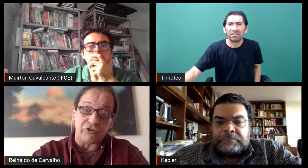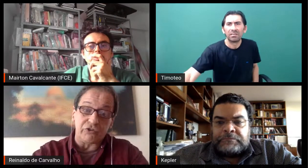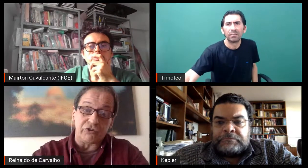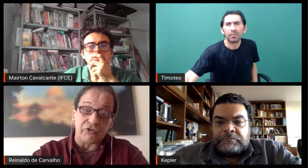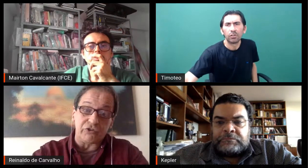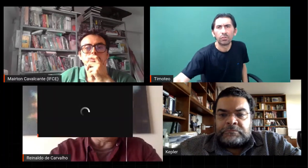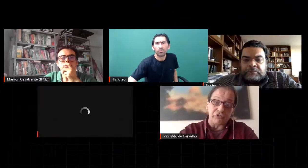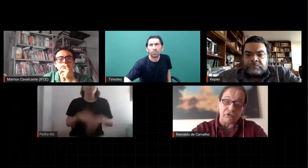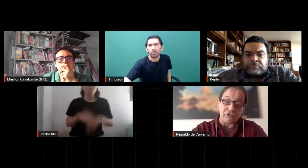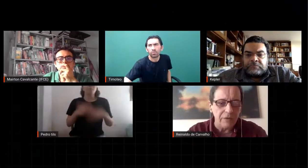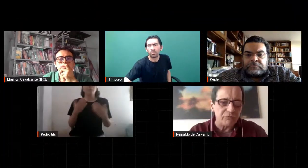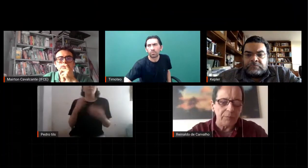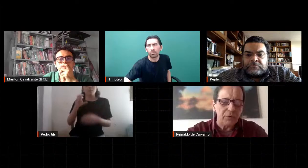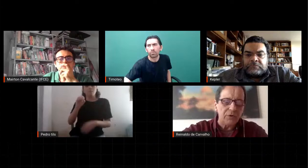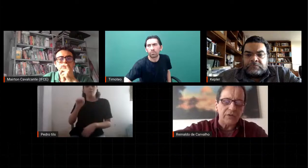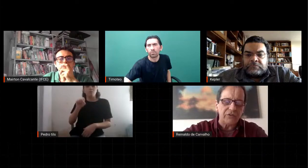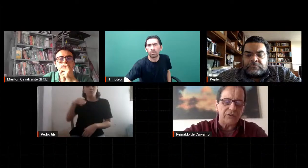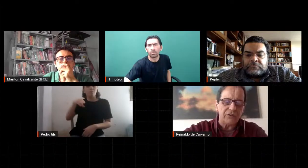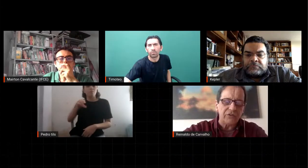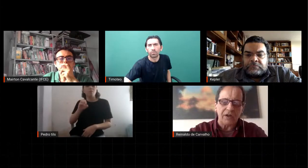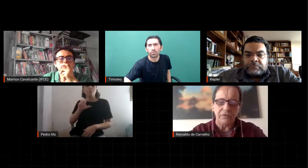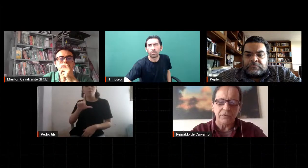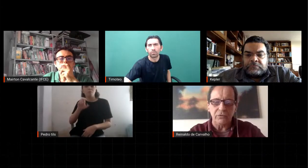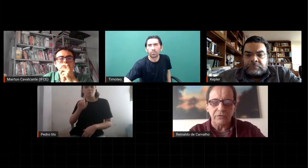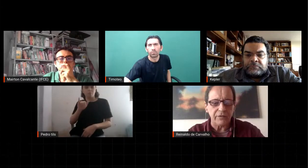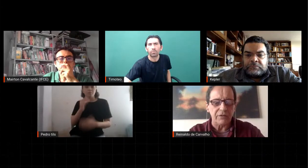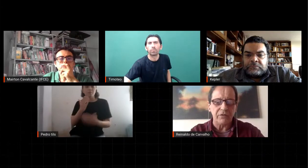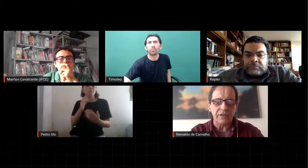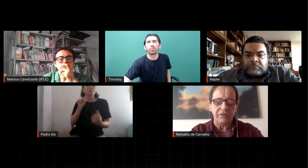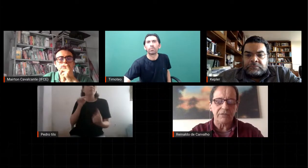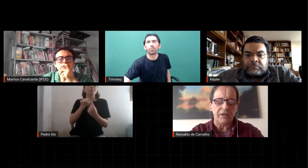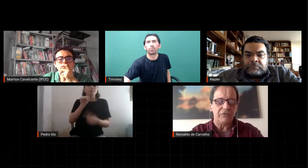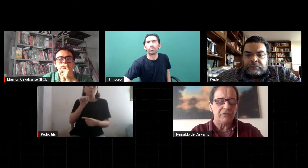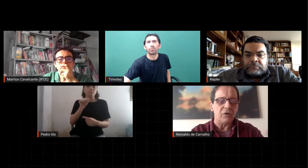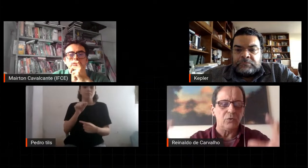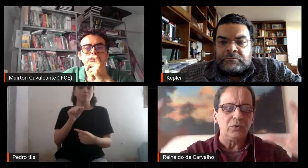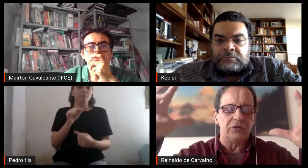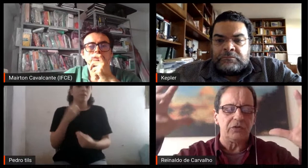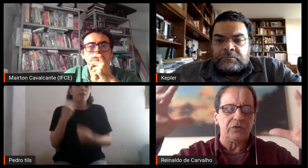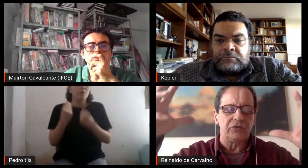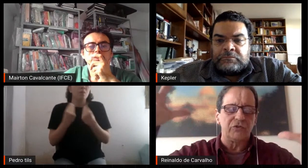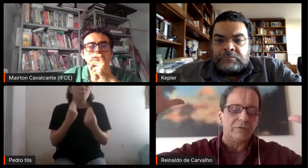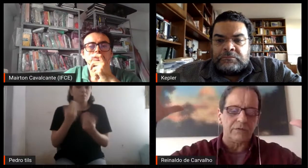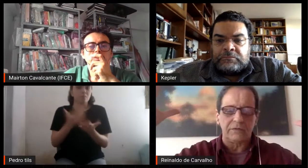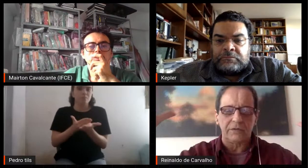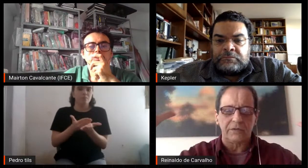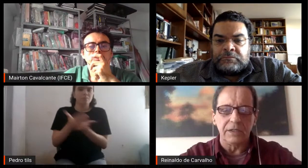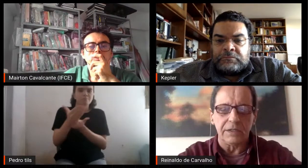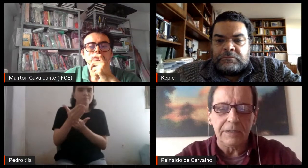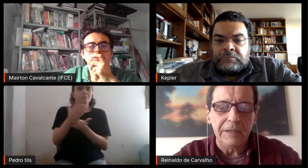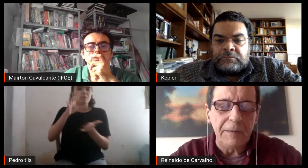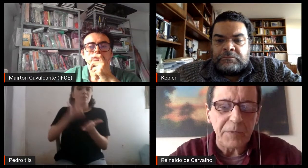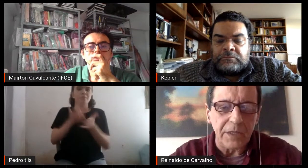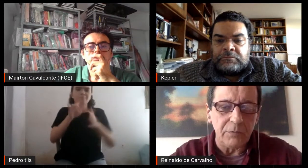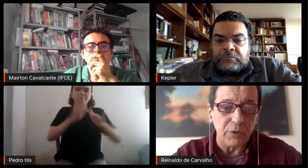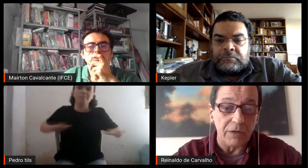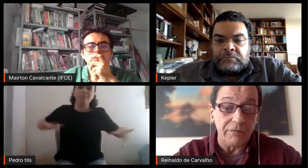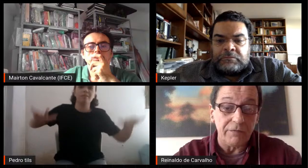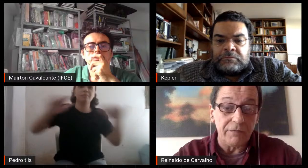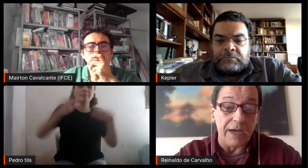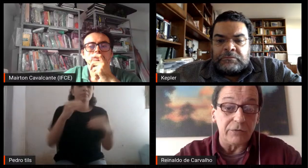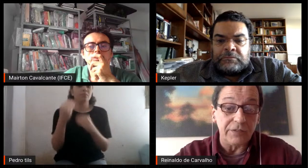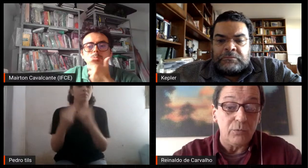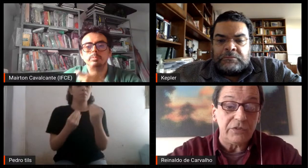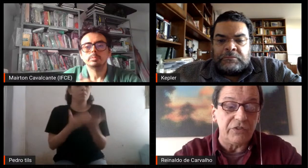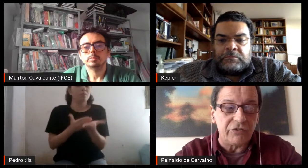como é que o universo se formou. Então, os babilônios achavam que o universo nascia através da luta de dois deuses. E